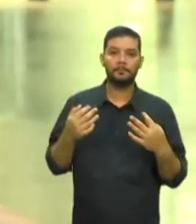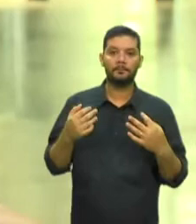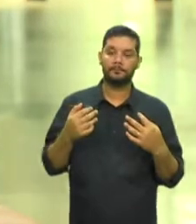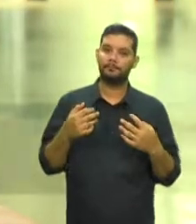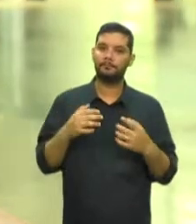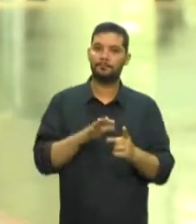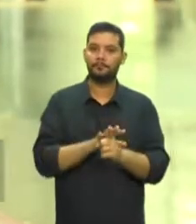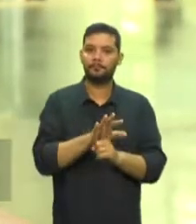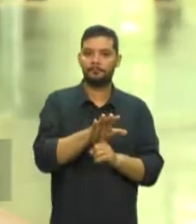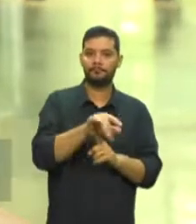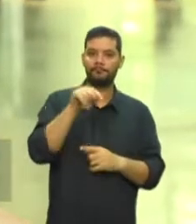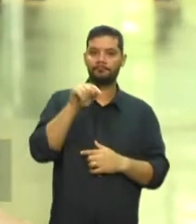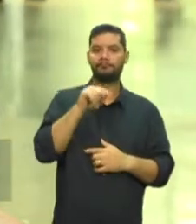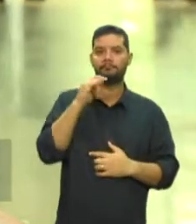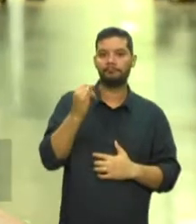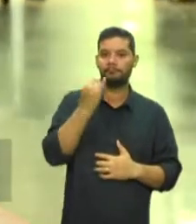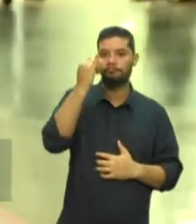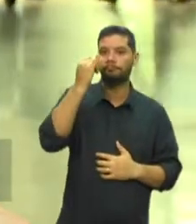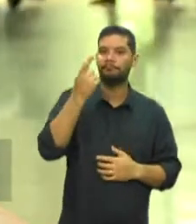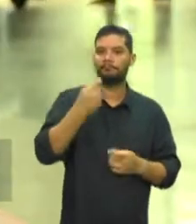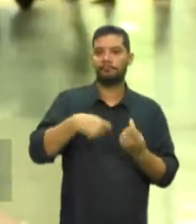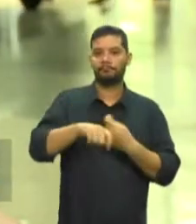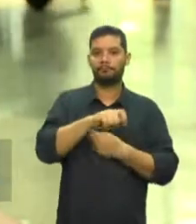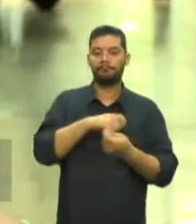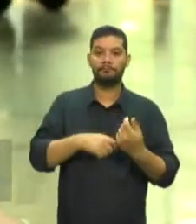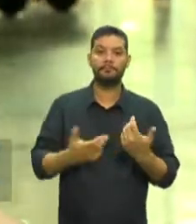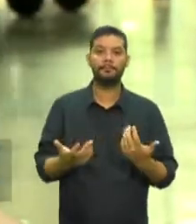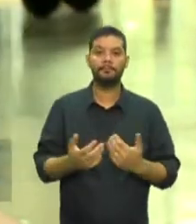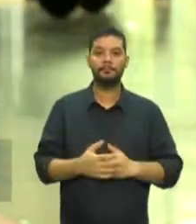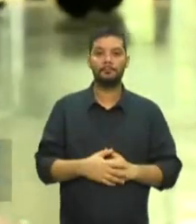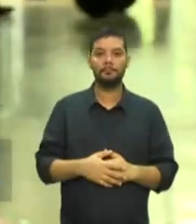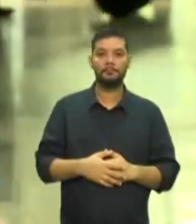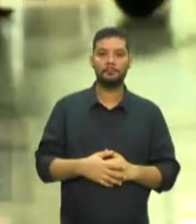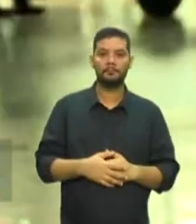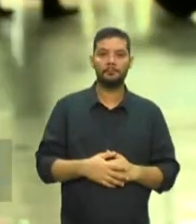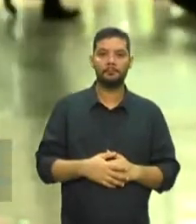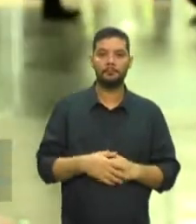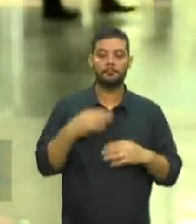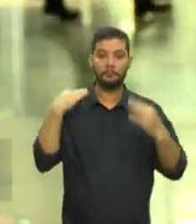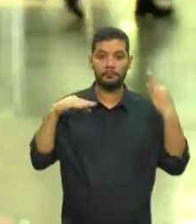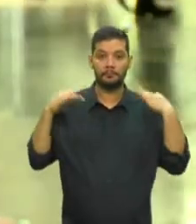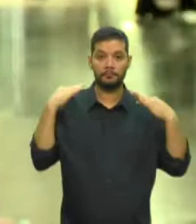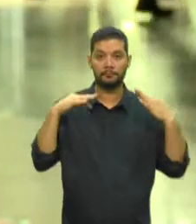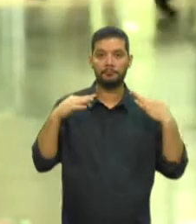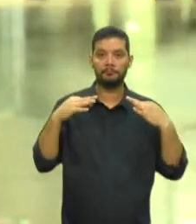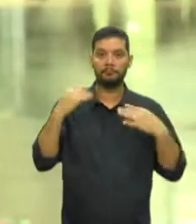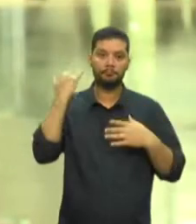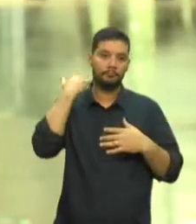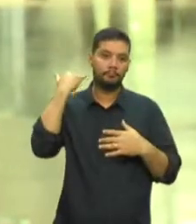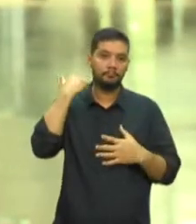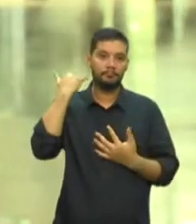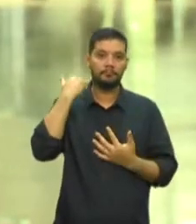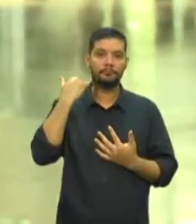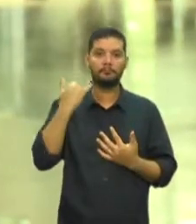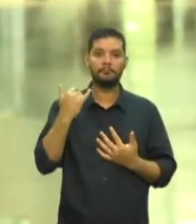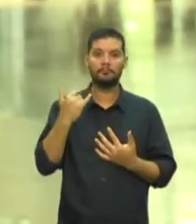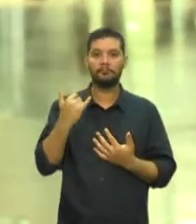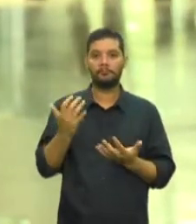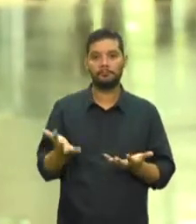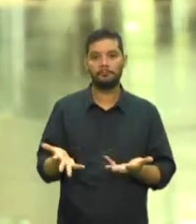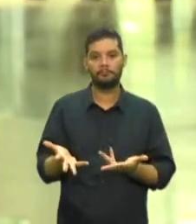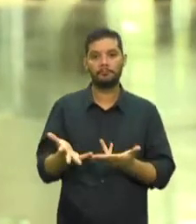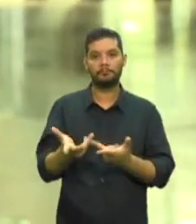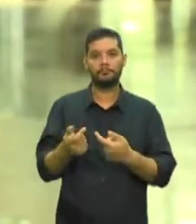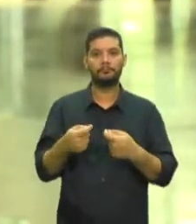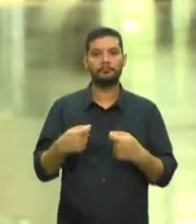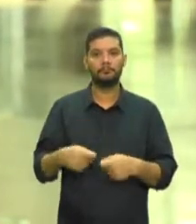das mais importantes do ponto de vista econômico da cidade. Não é? E turismo é serviço, serviço pressupõe qualificação.